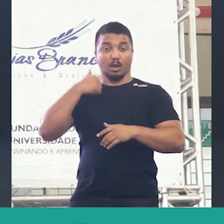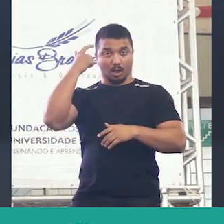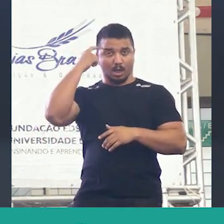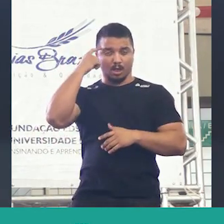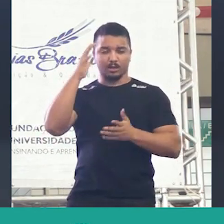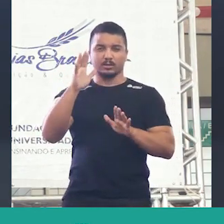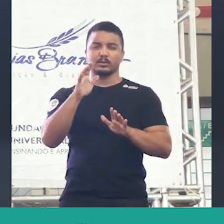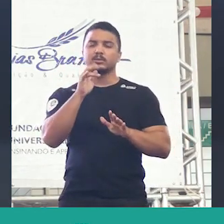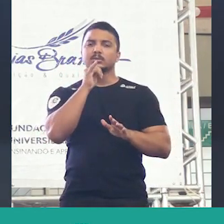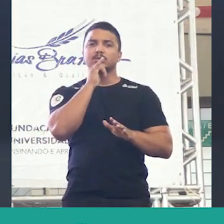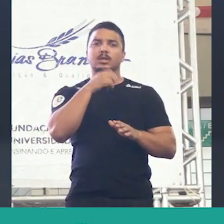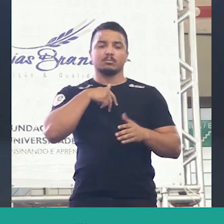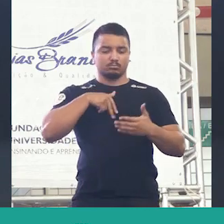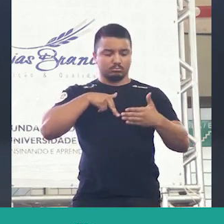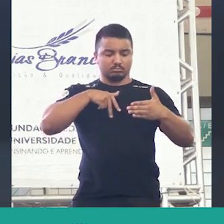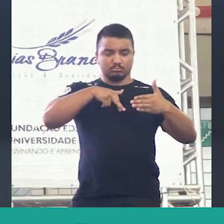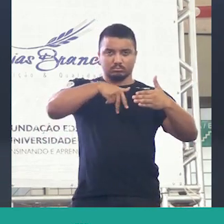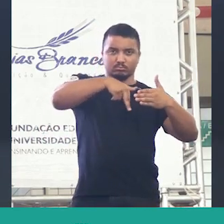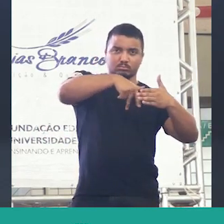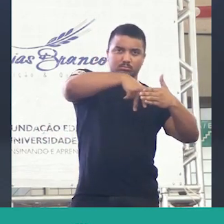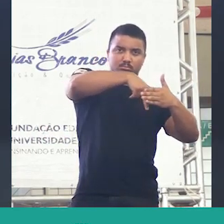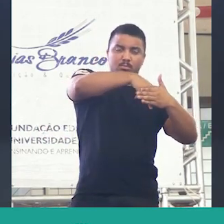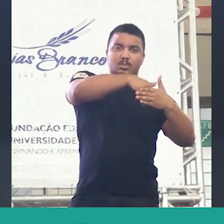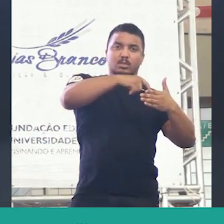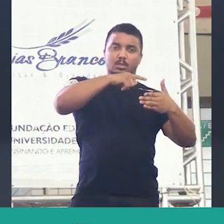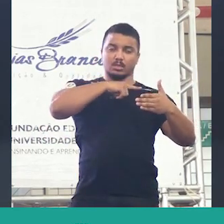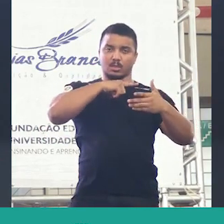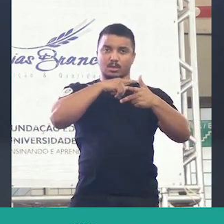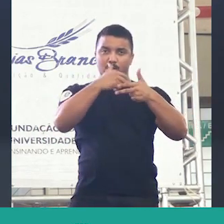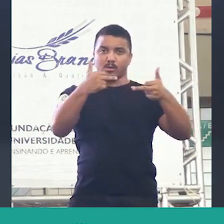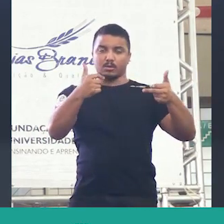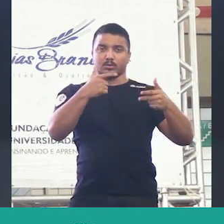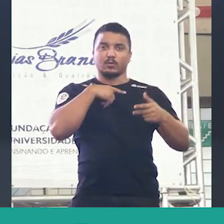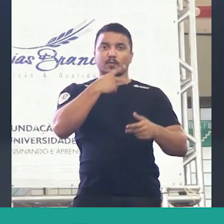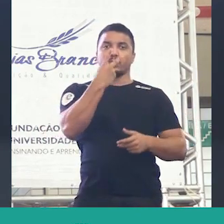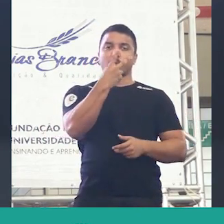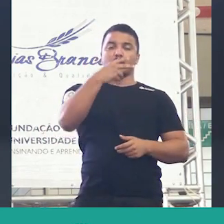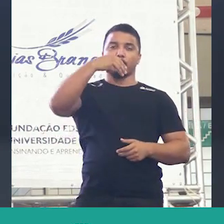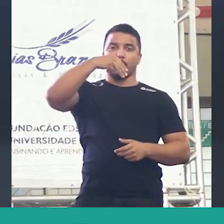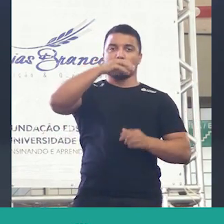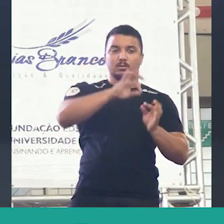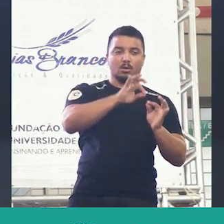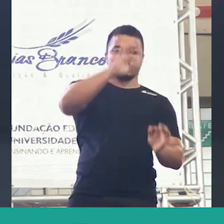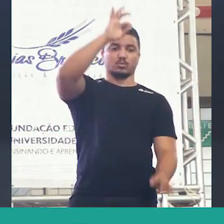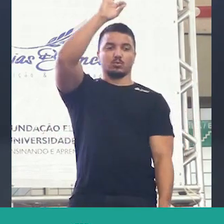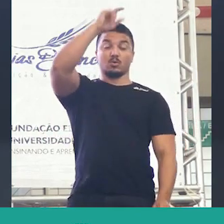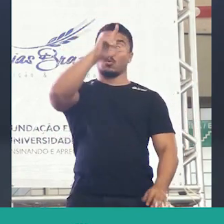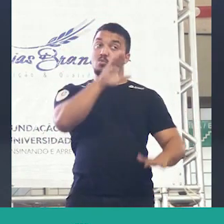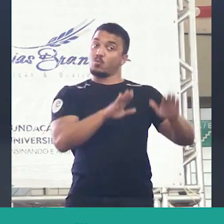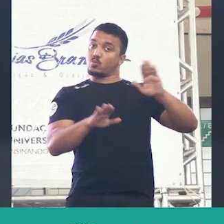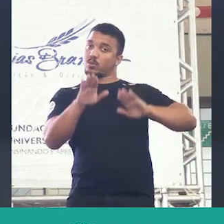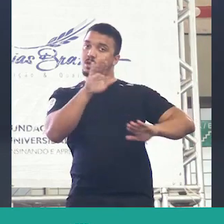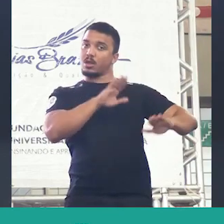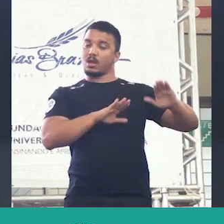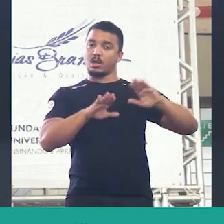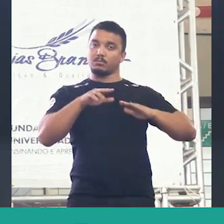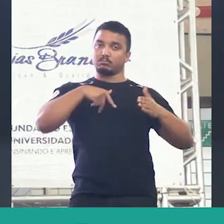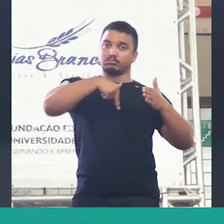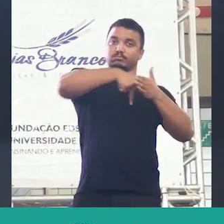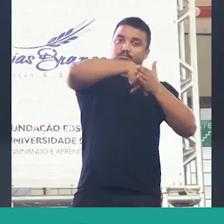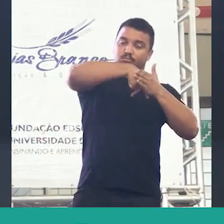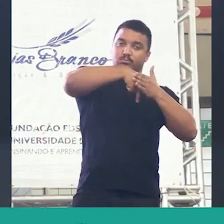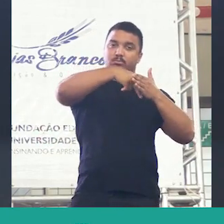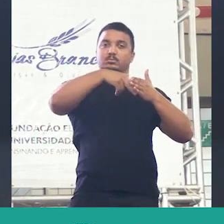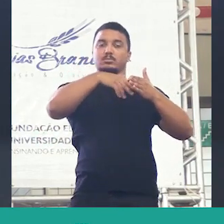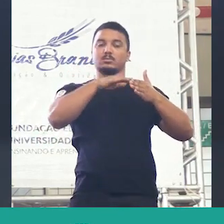assim: ande em frente, vai ter um objeto de 2 metros de altura, tome cuidado para você não se chocar